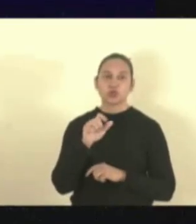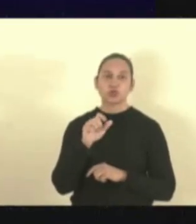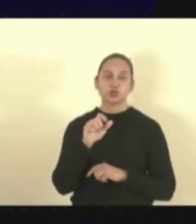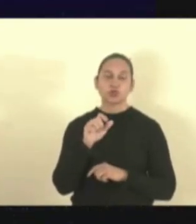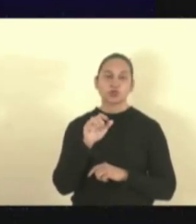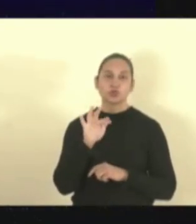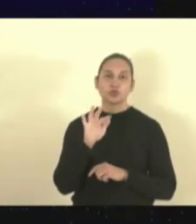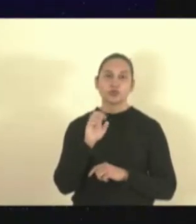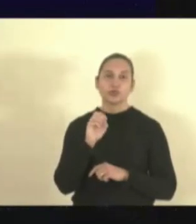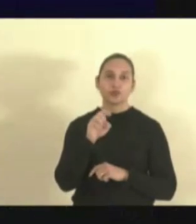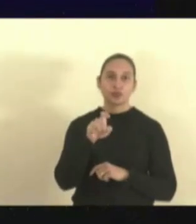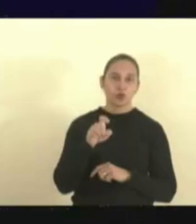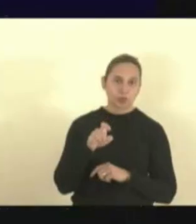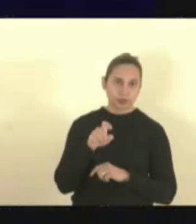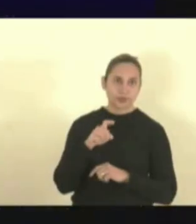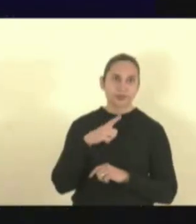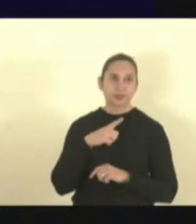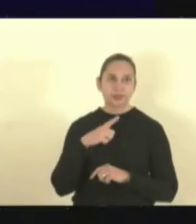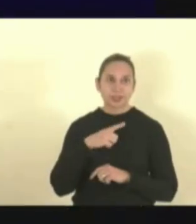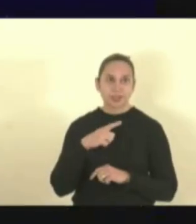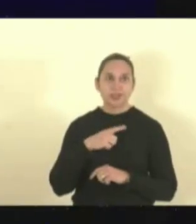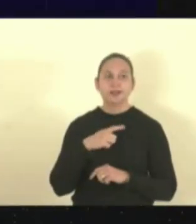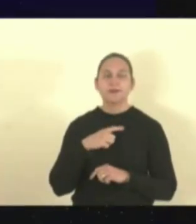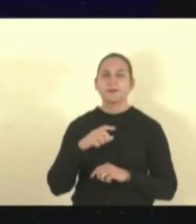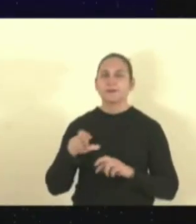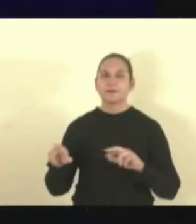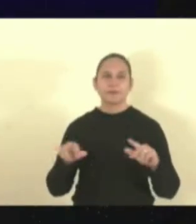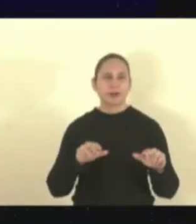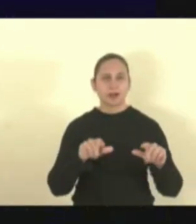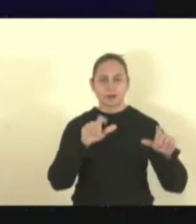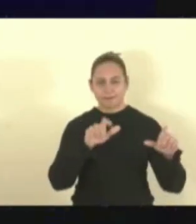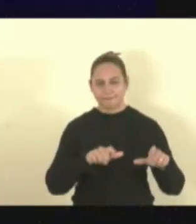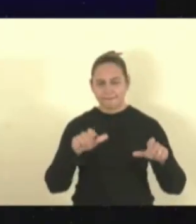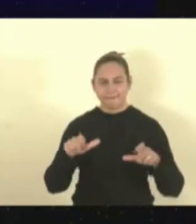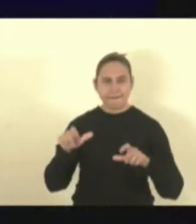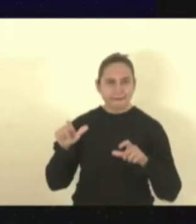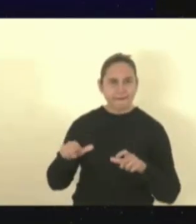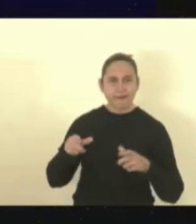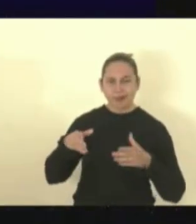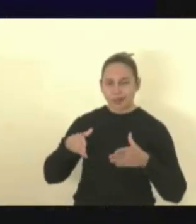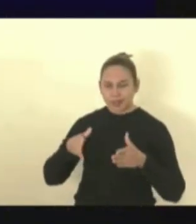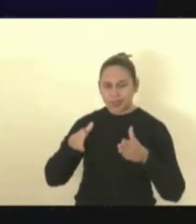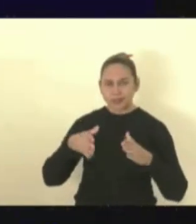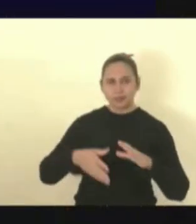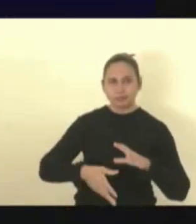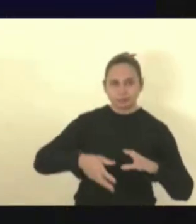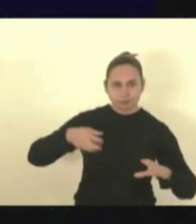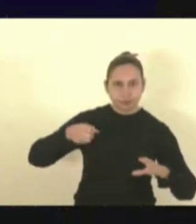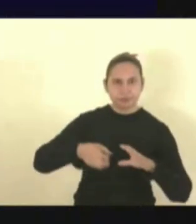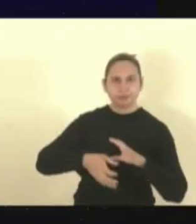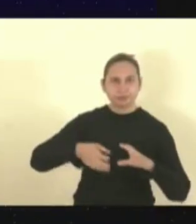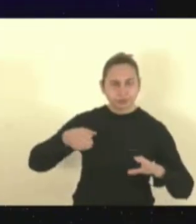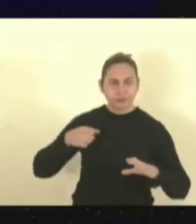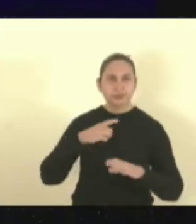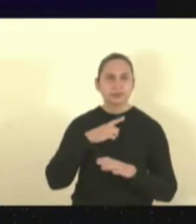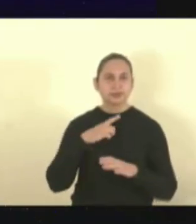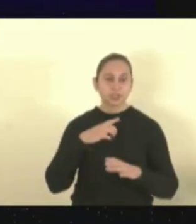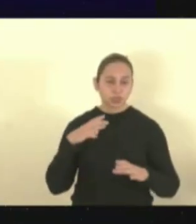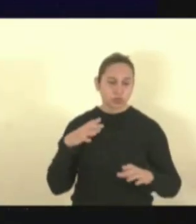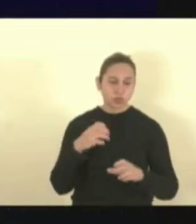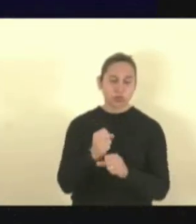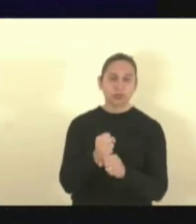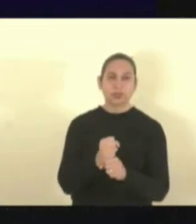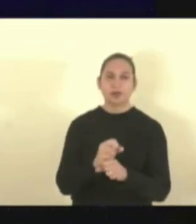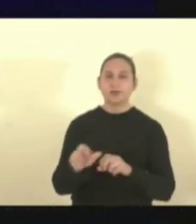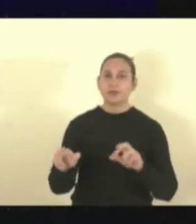dos anos 70, escavamos dezenas de canais de drenagem, totalizando ali talvez umas poucas centenas